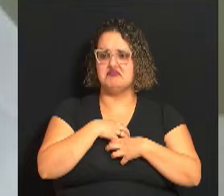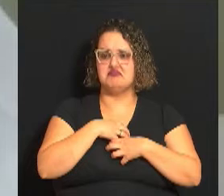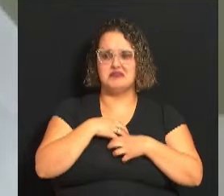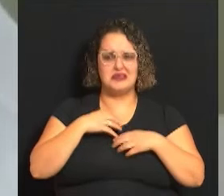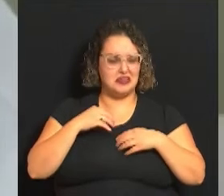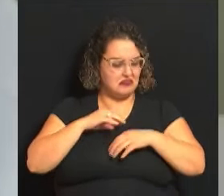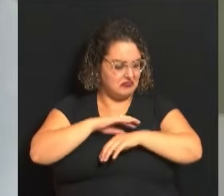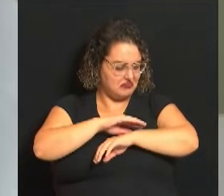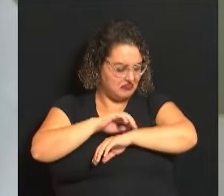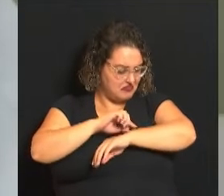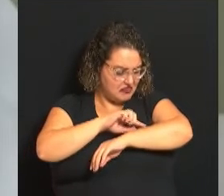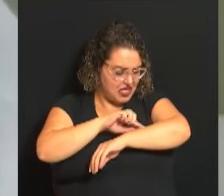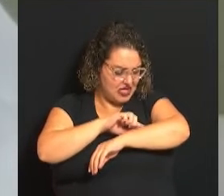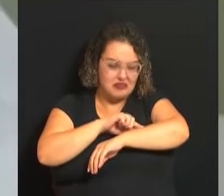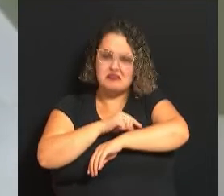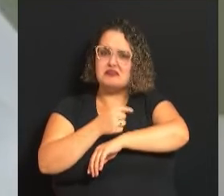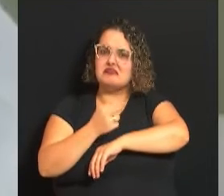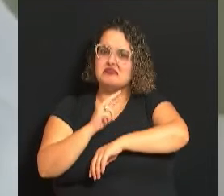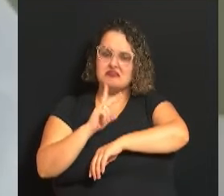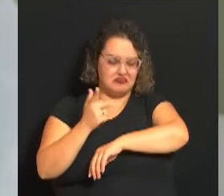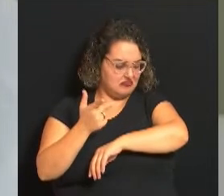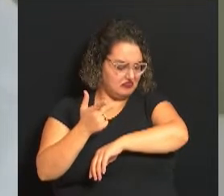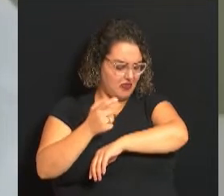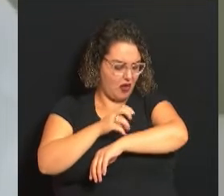cor, cresceu,